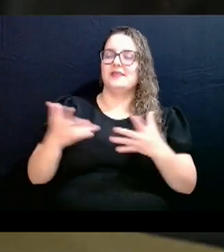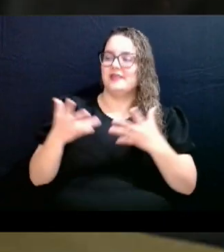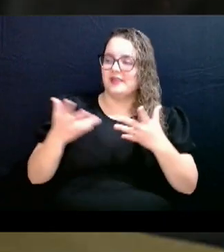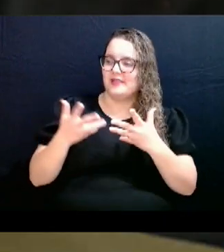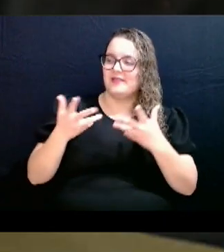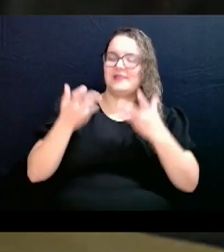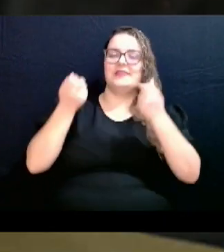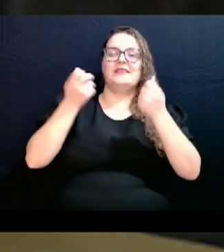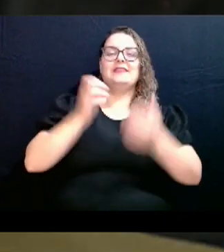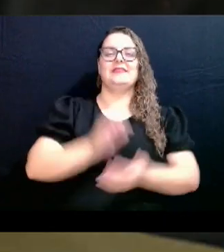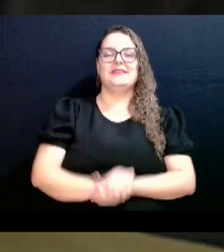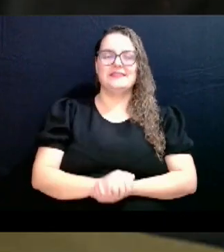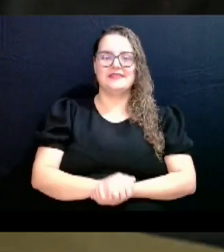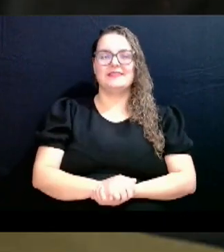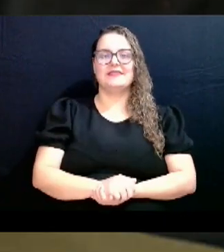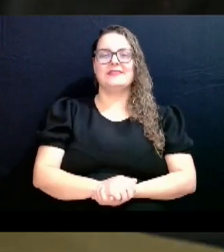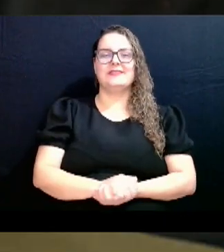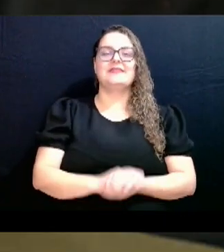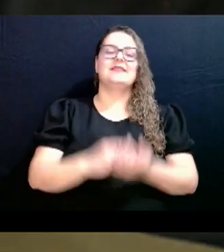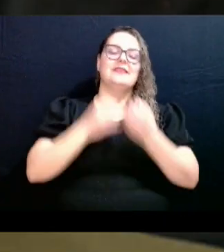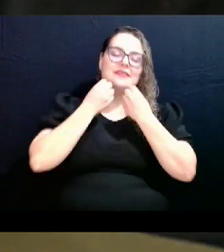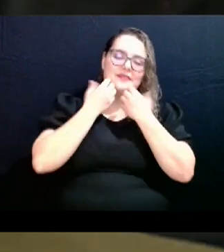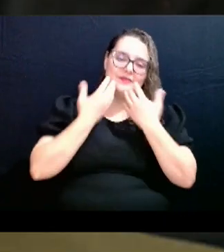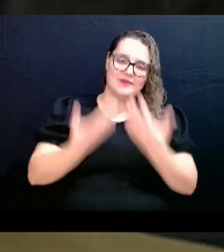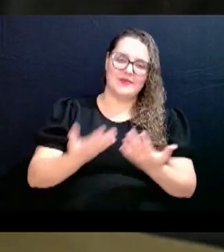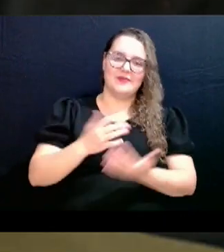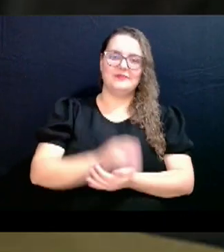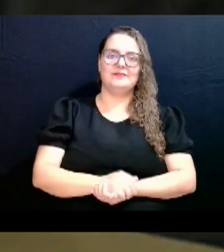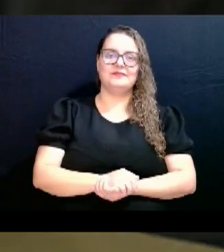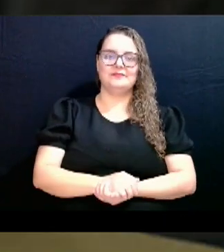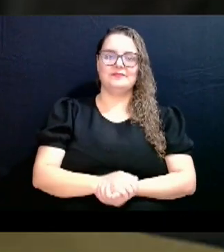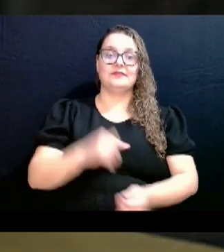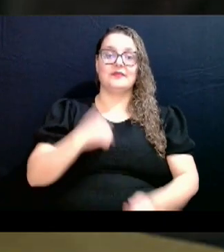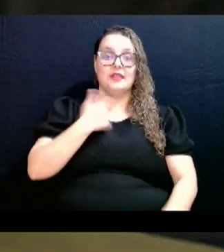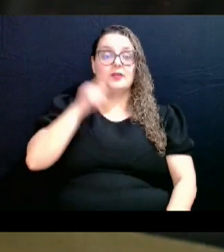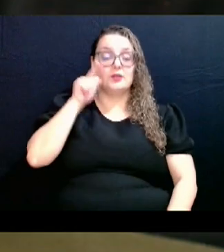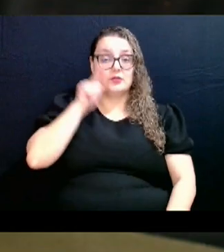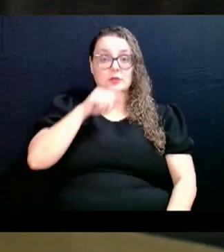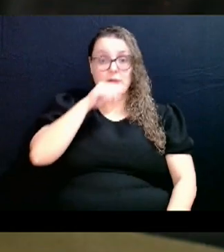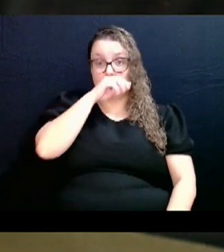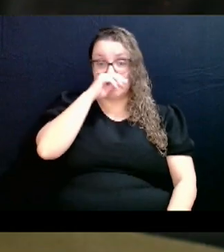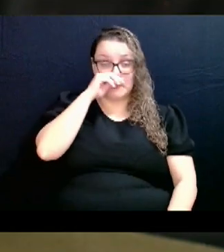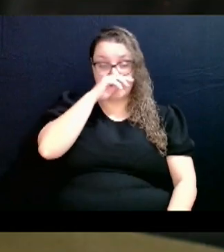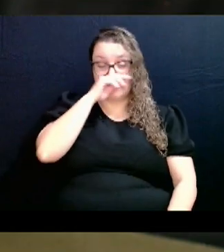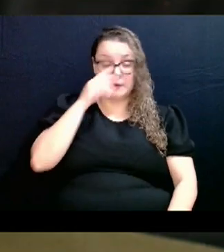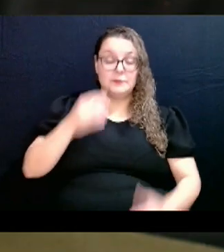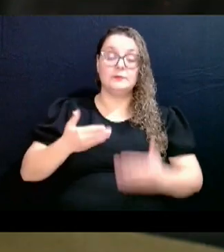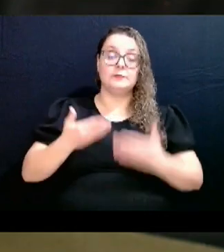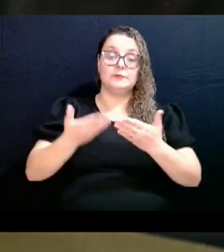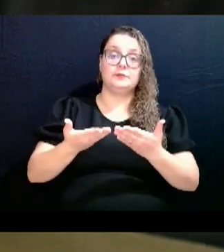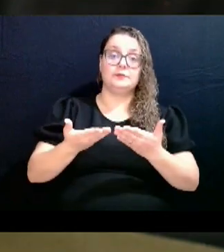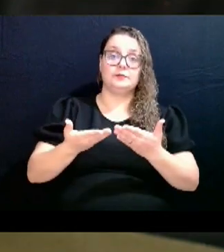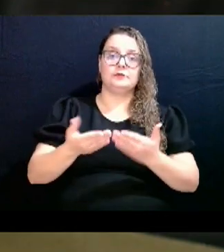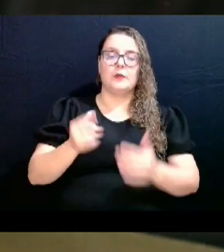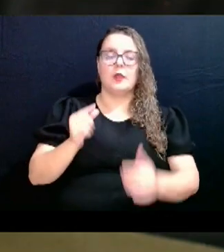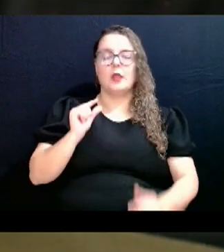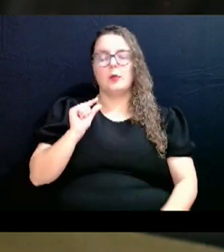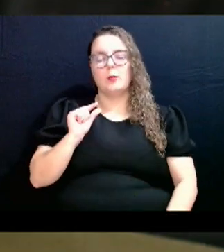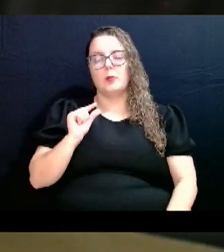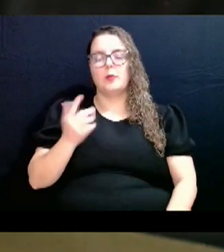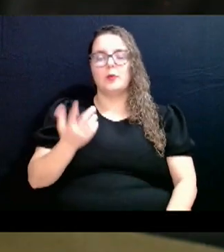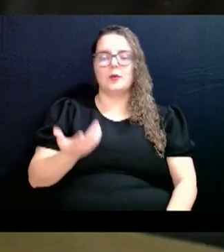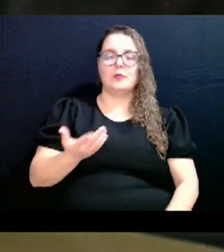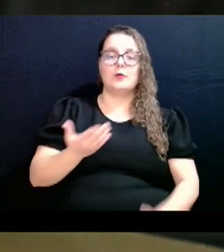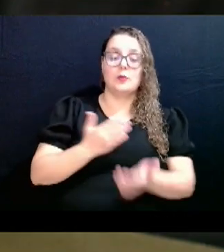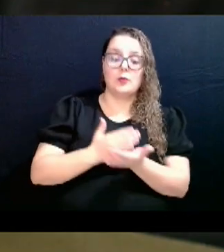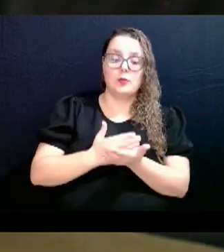Maravilhosa, gente. Que bom, né? Que bom que a gente consegue levar para você, nem que seja só um pouquinho, né, o início aí de